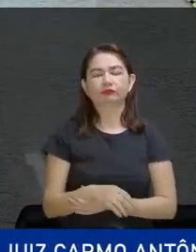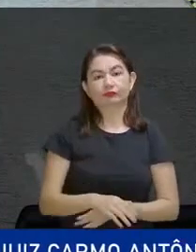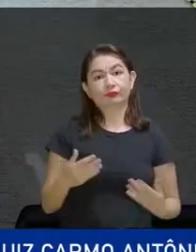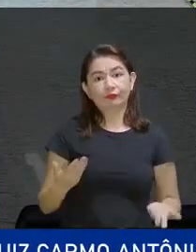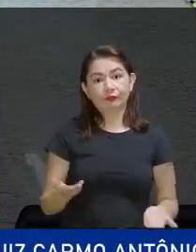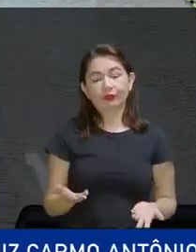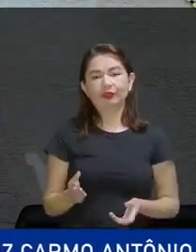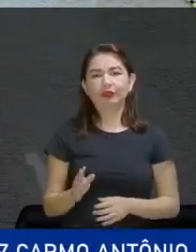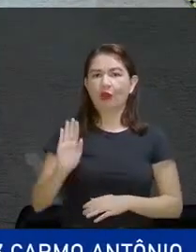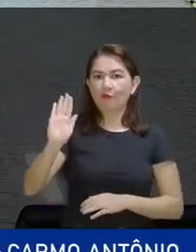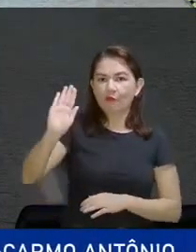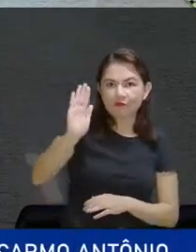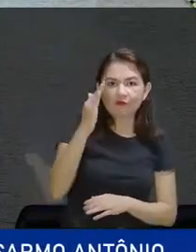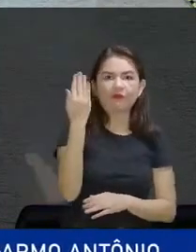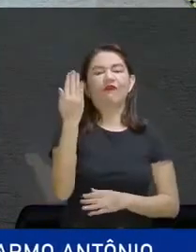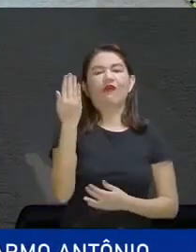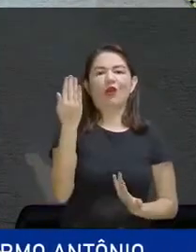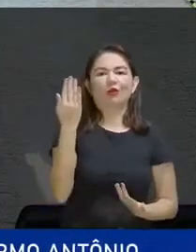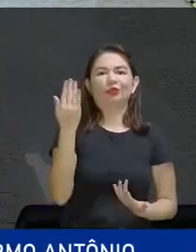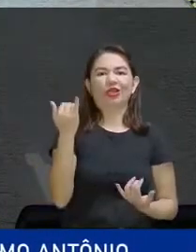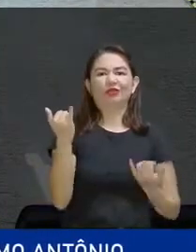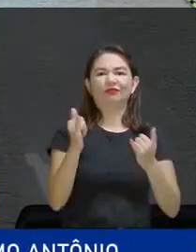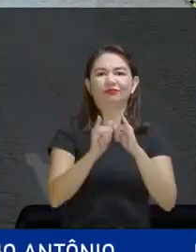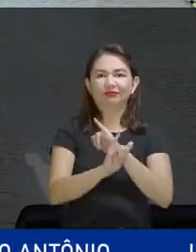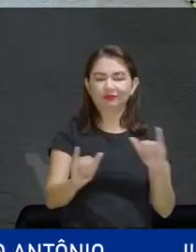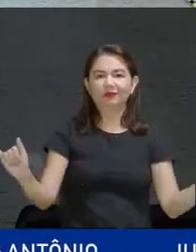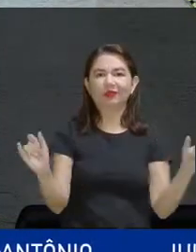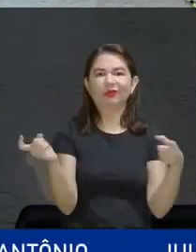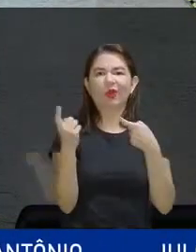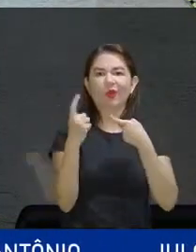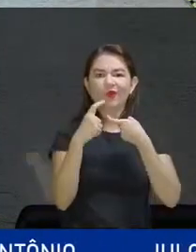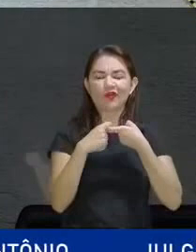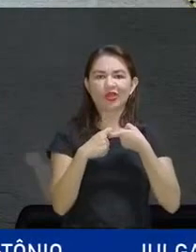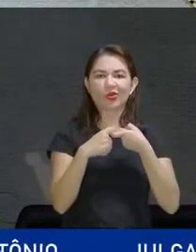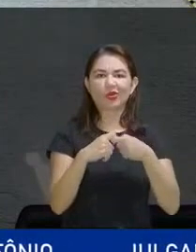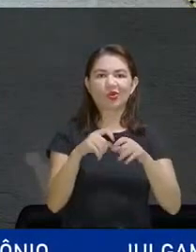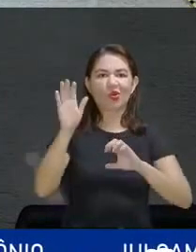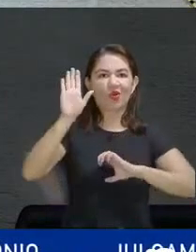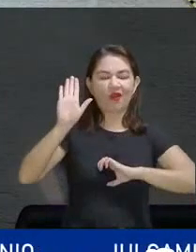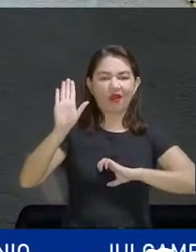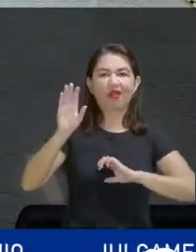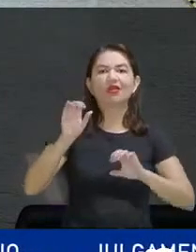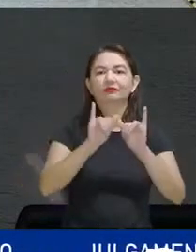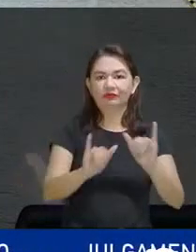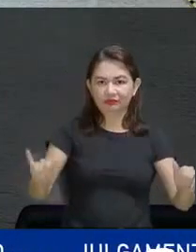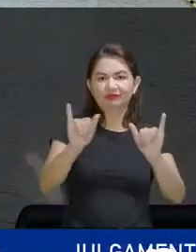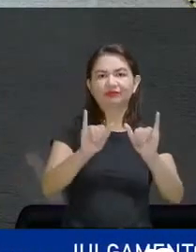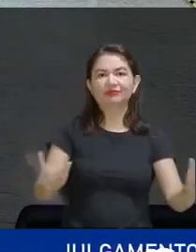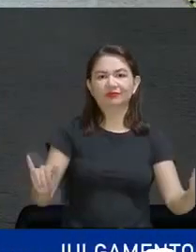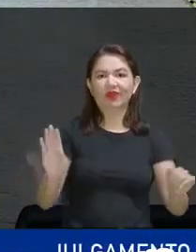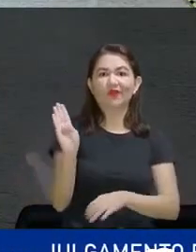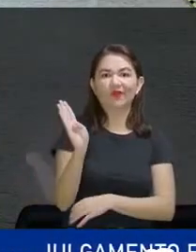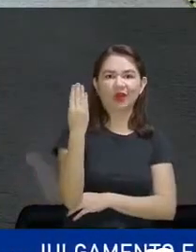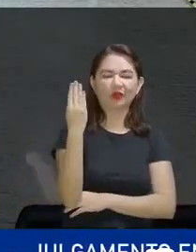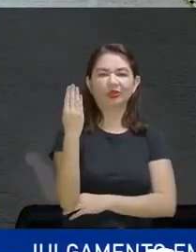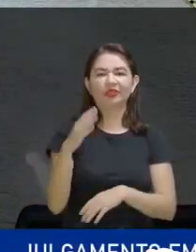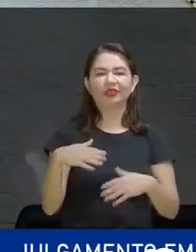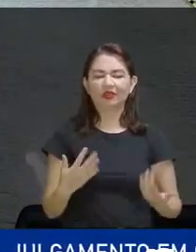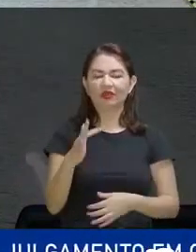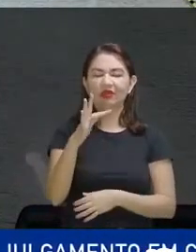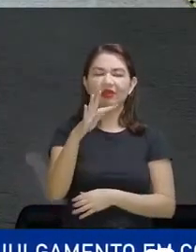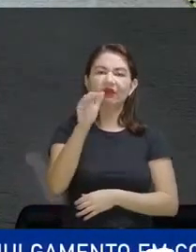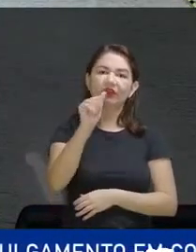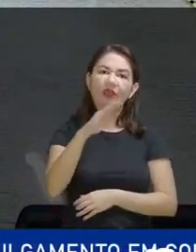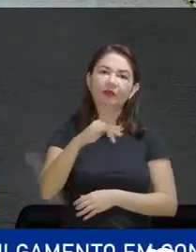suas alegações sobre não possuir vínculo com a campanha do candidato. Ademais, Fábio reconhece